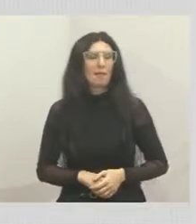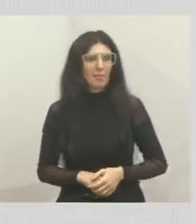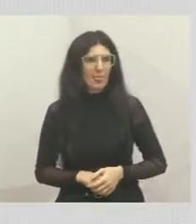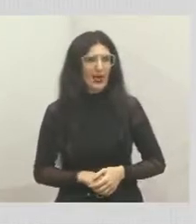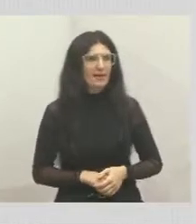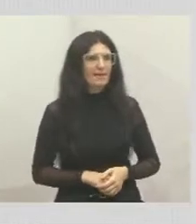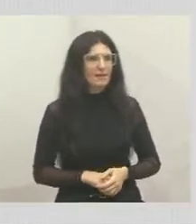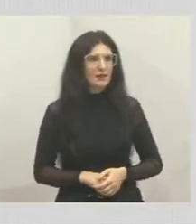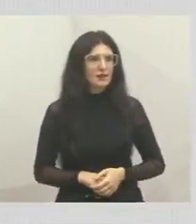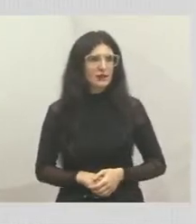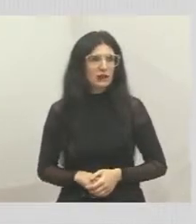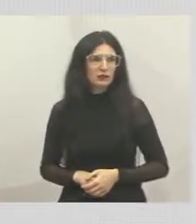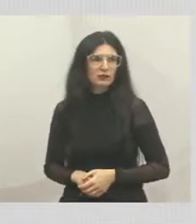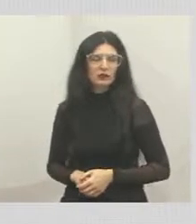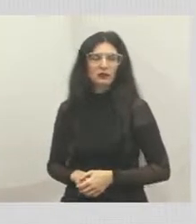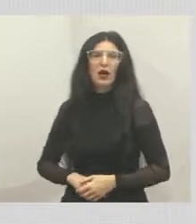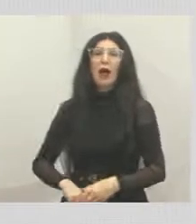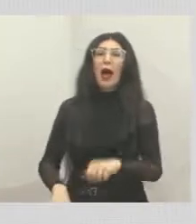49,09%.